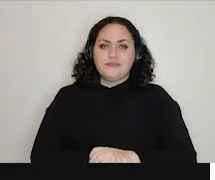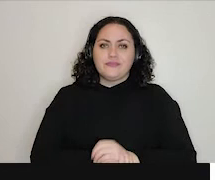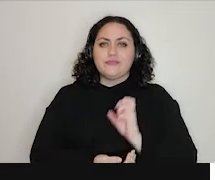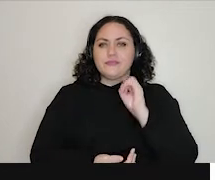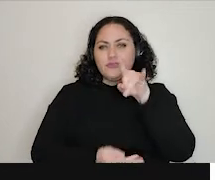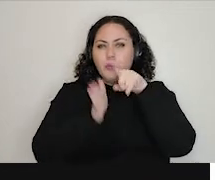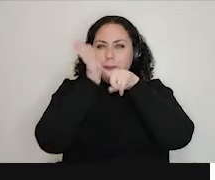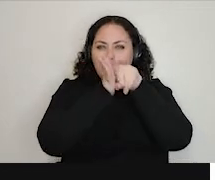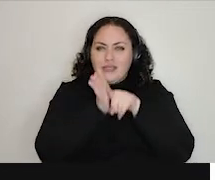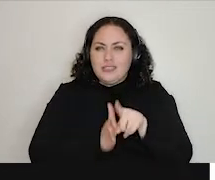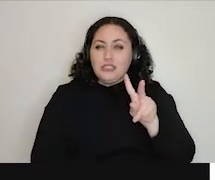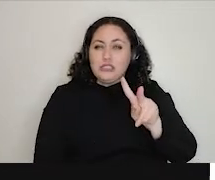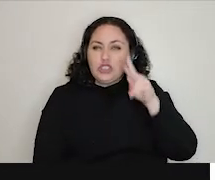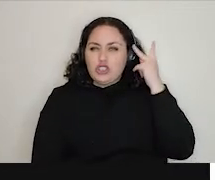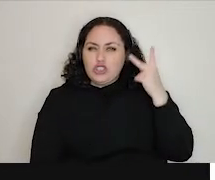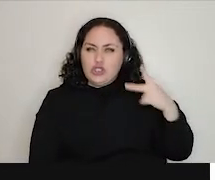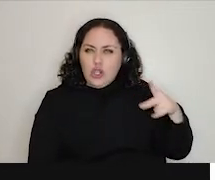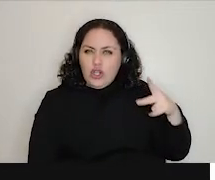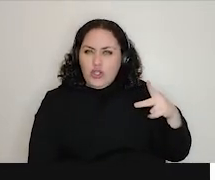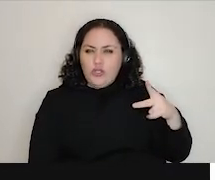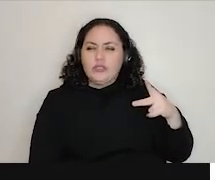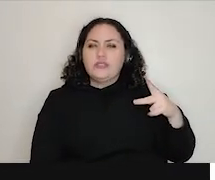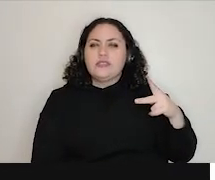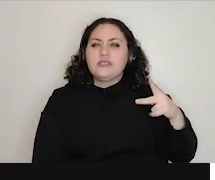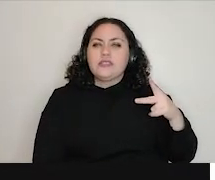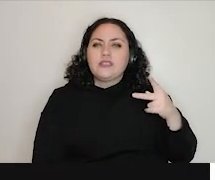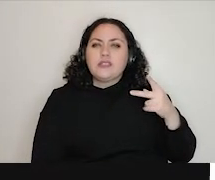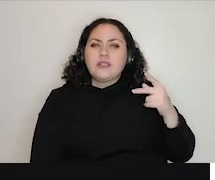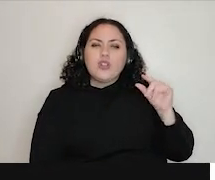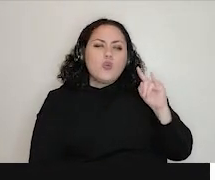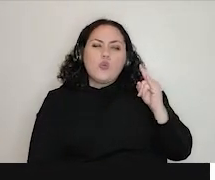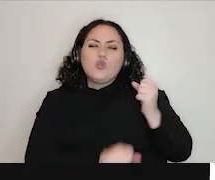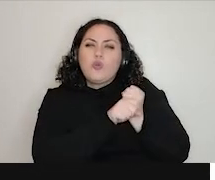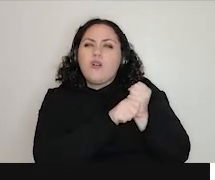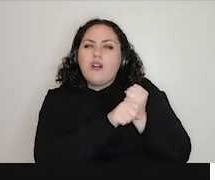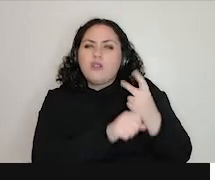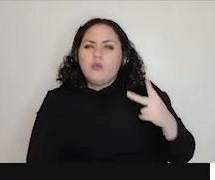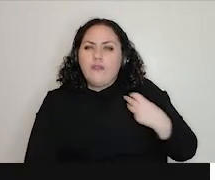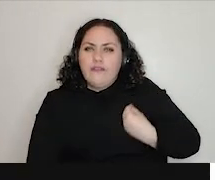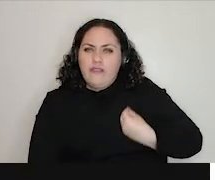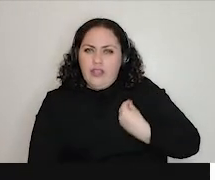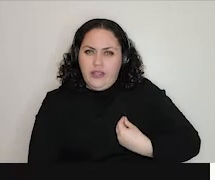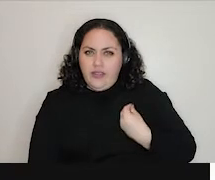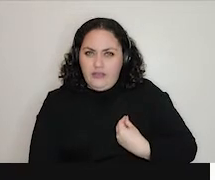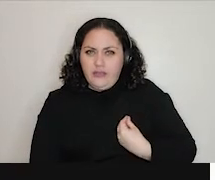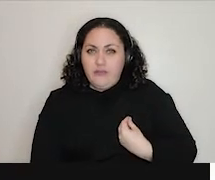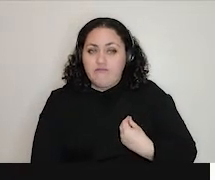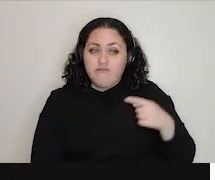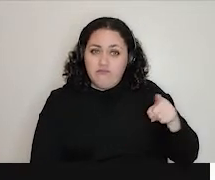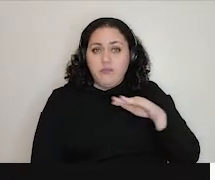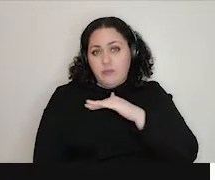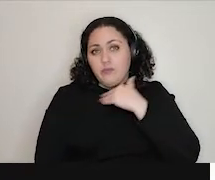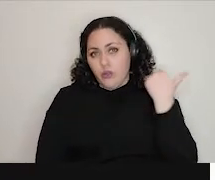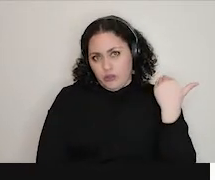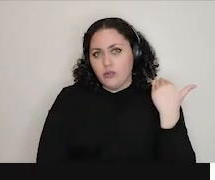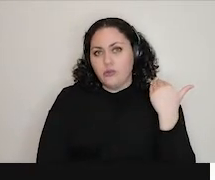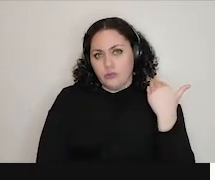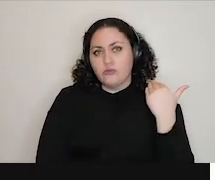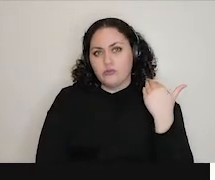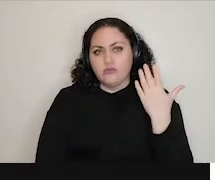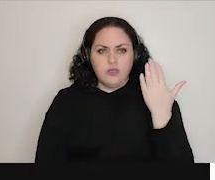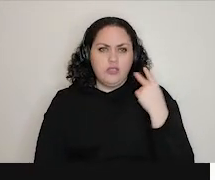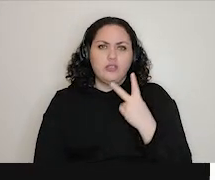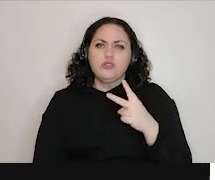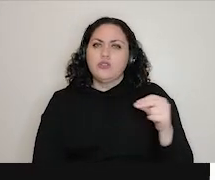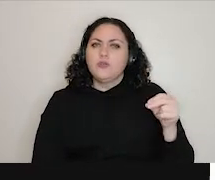LGBTQIA+. Se vocês derem um Google também para saberem da história, sobretudo os últimos anos de vida do Jorge